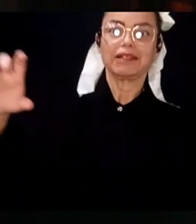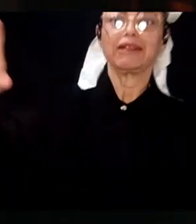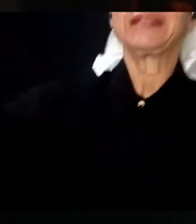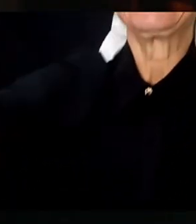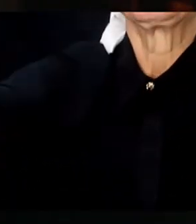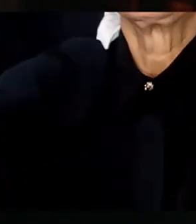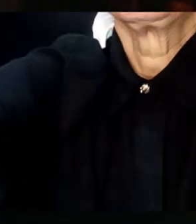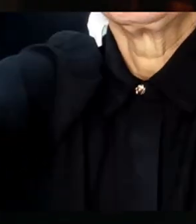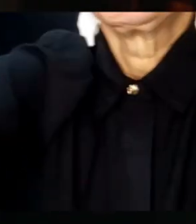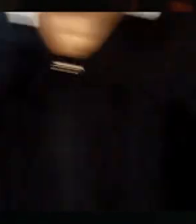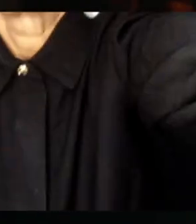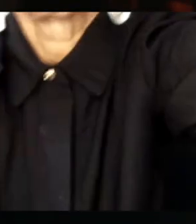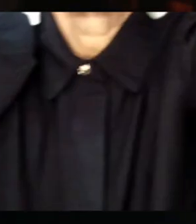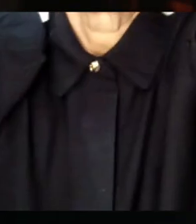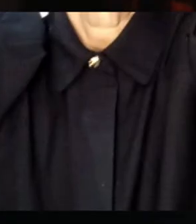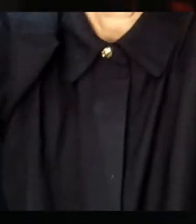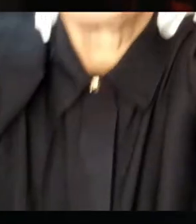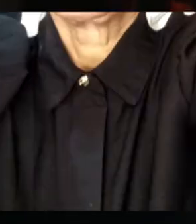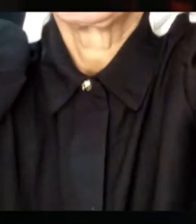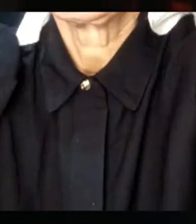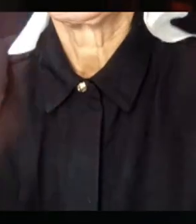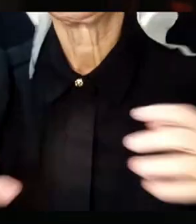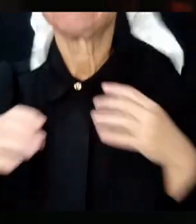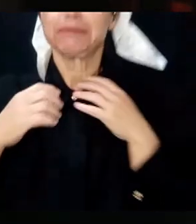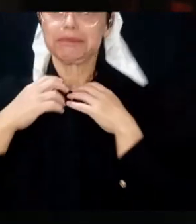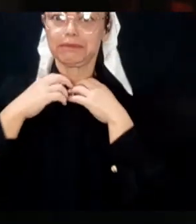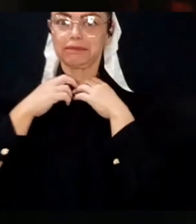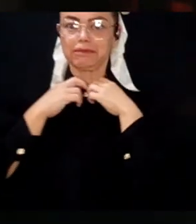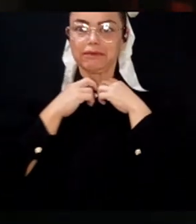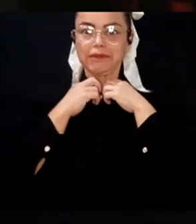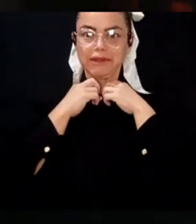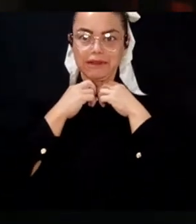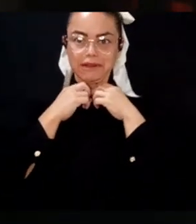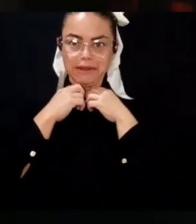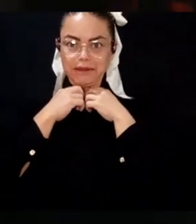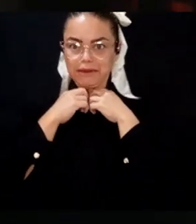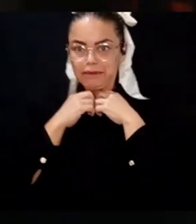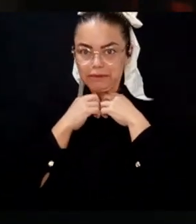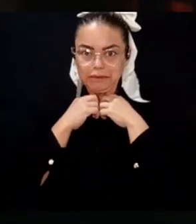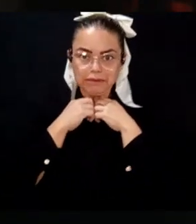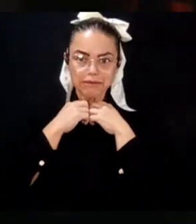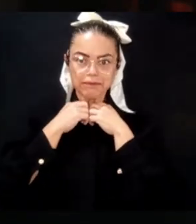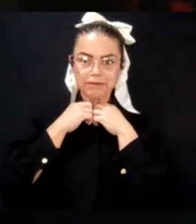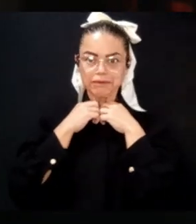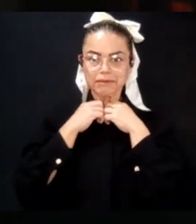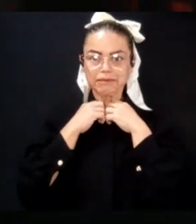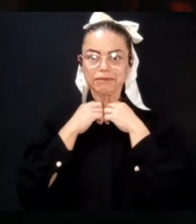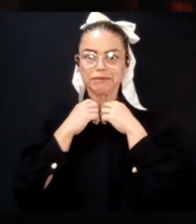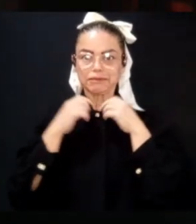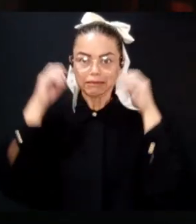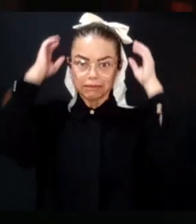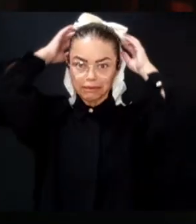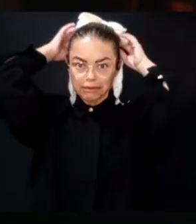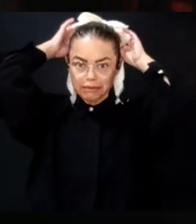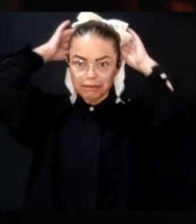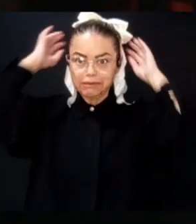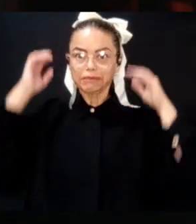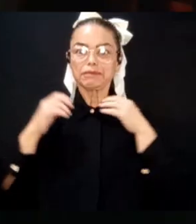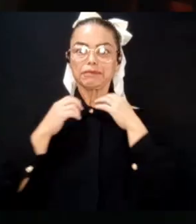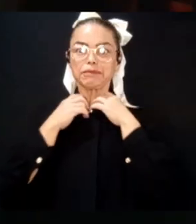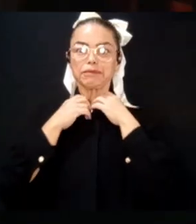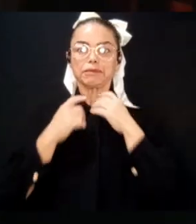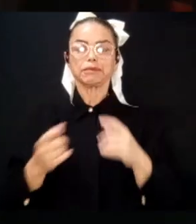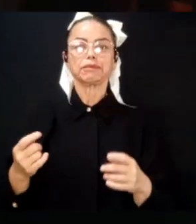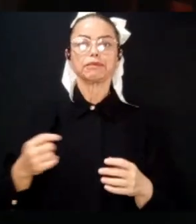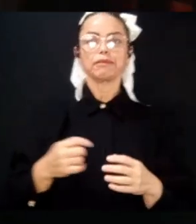parece um sapato apertado, aquela versão vibrante que a gente descobriu quando a gente estava viajando, parece ter ficado